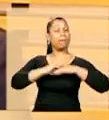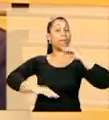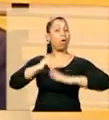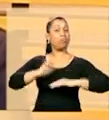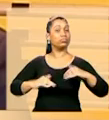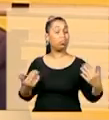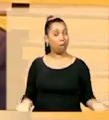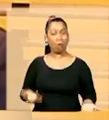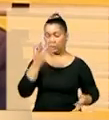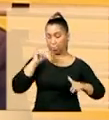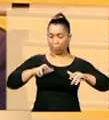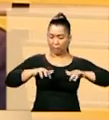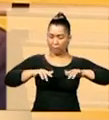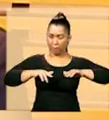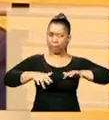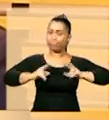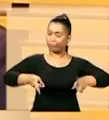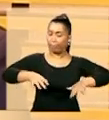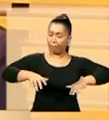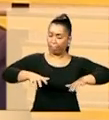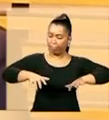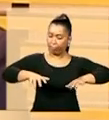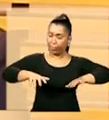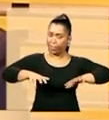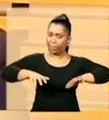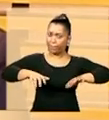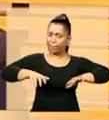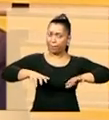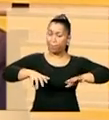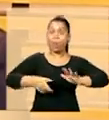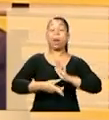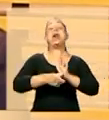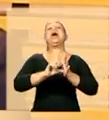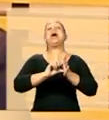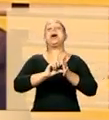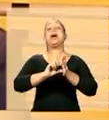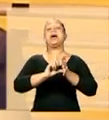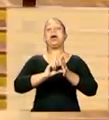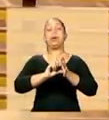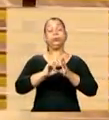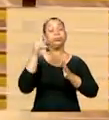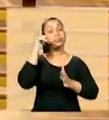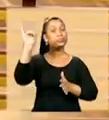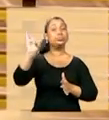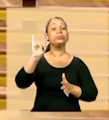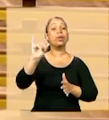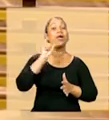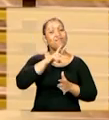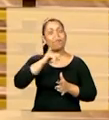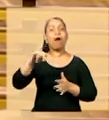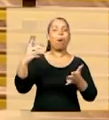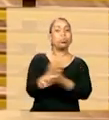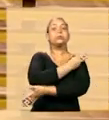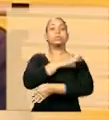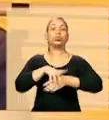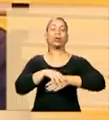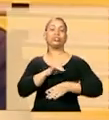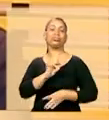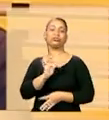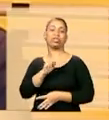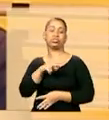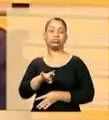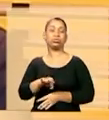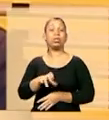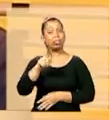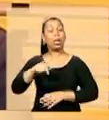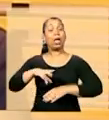doença profissional, que um digitador já está predisposto, se não tomar as medidas preventivas, a ter a tendinite. E tem